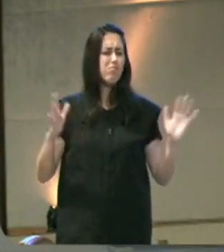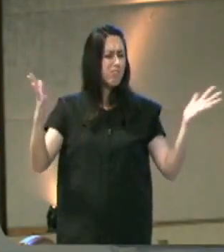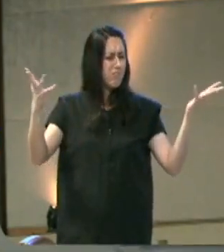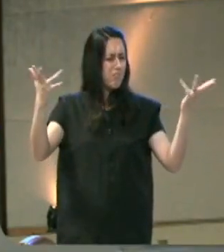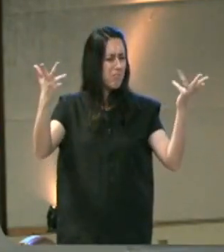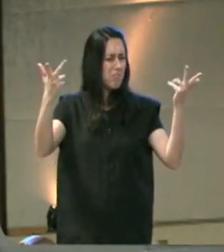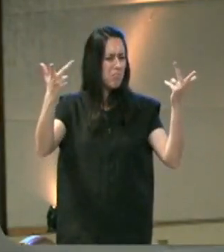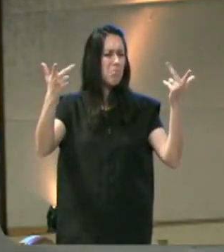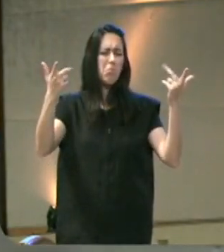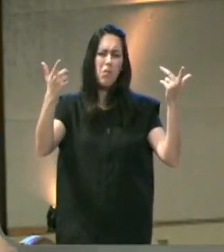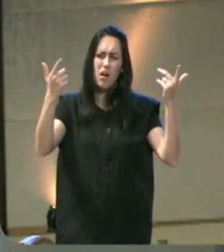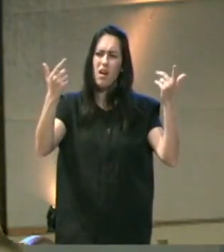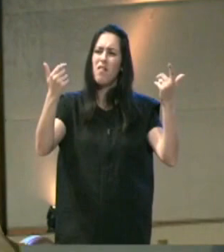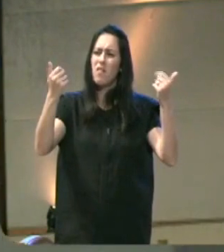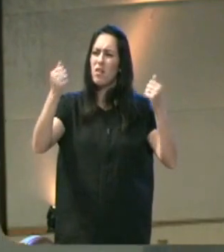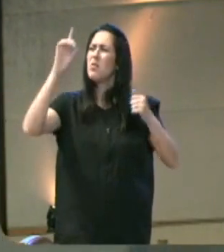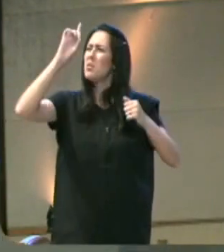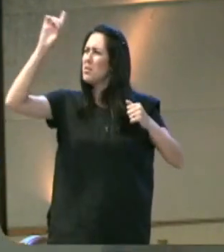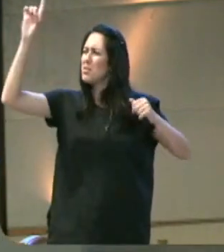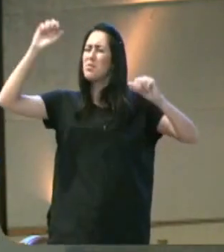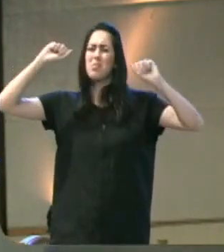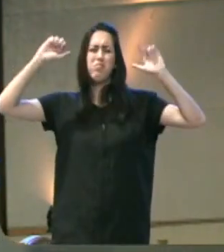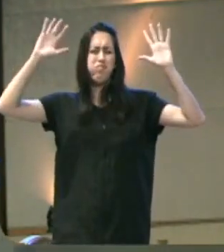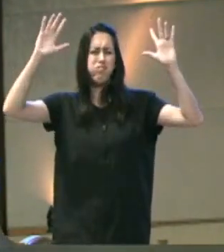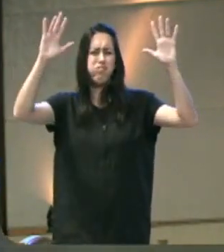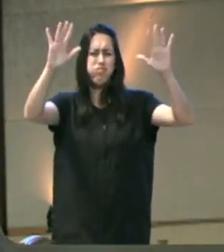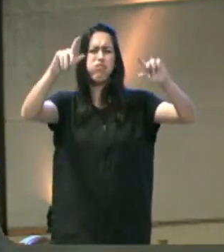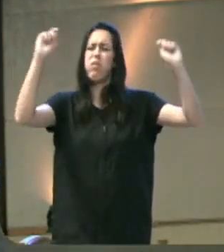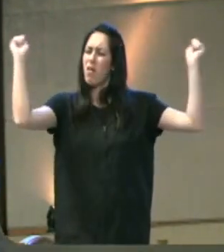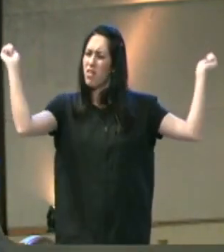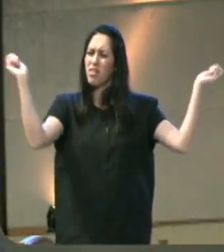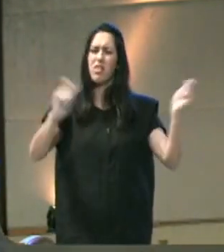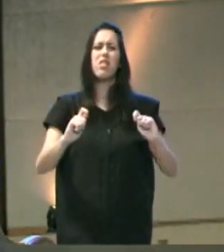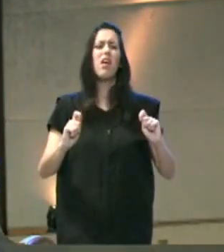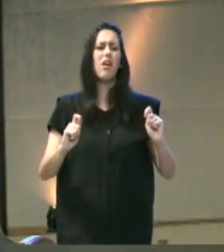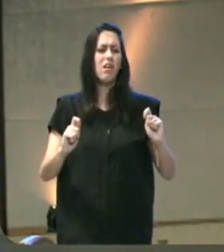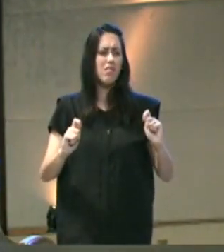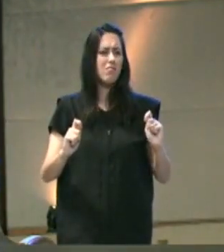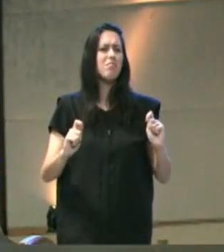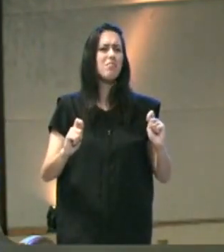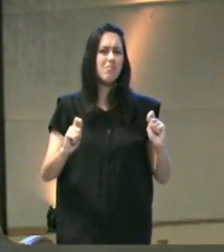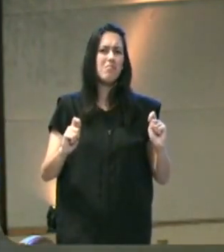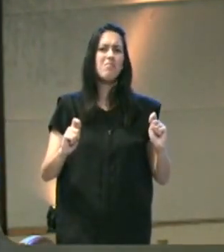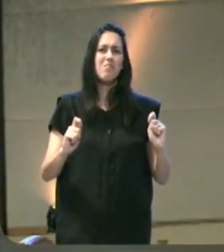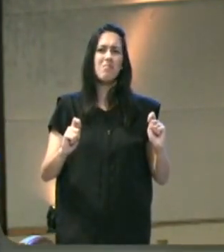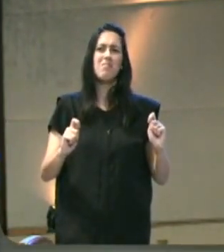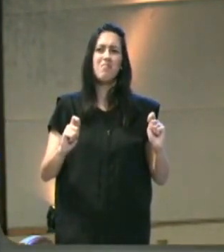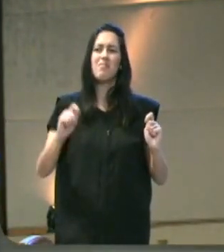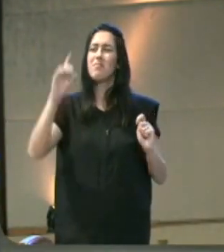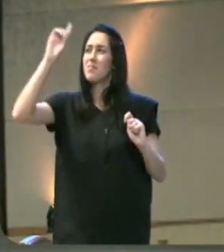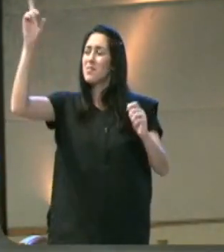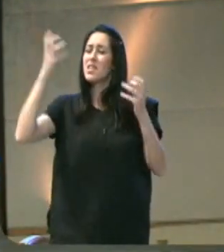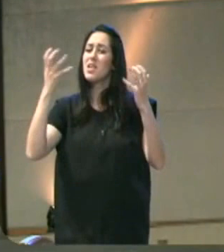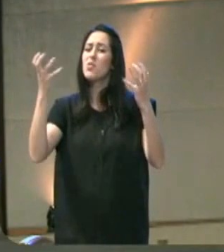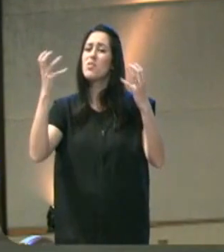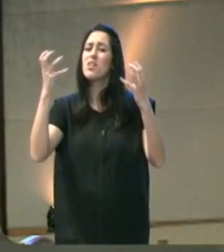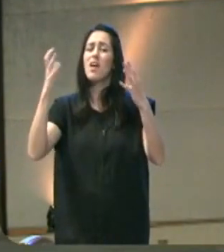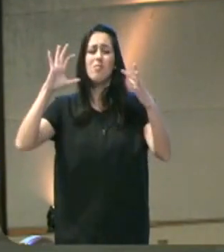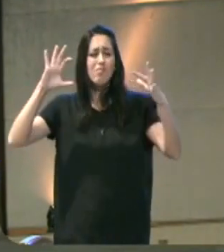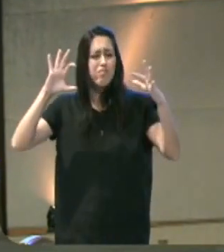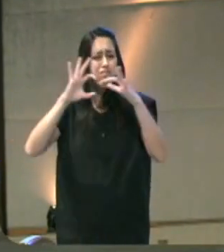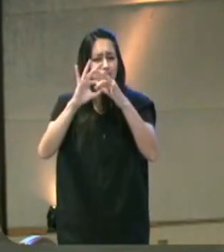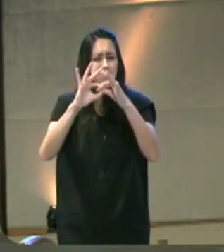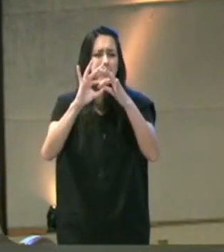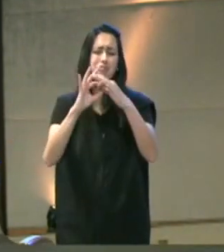Extraordinário. A gente está falando de um Deus que não é uma força, é uma pessoa que se relaciona conosco, que